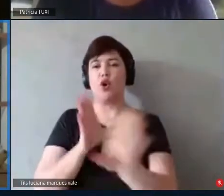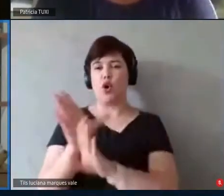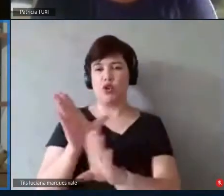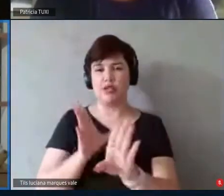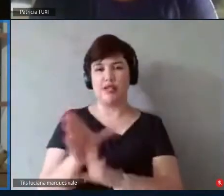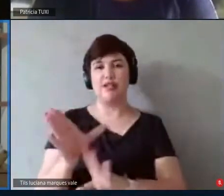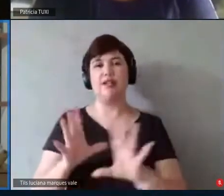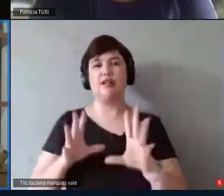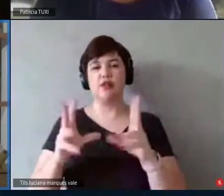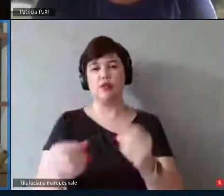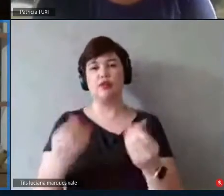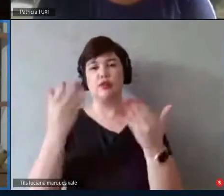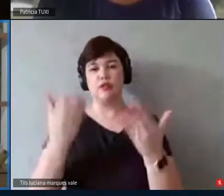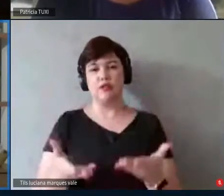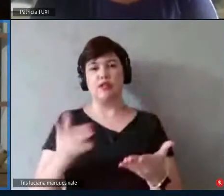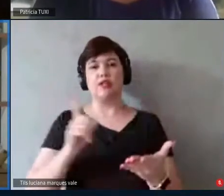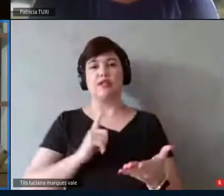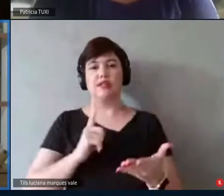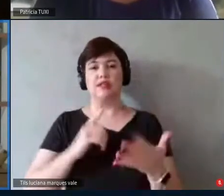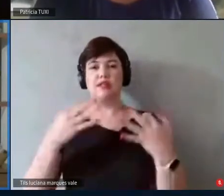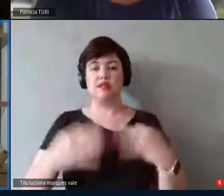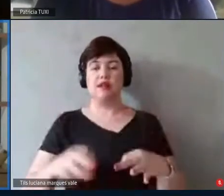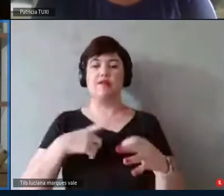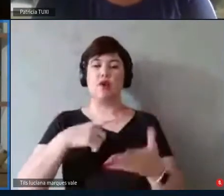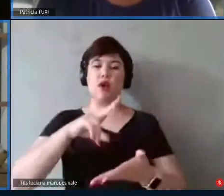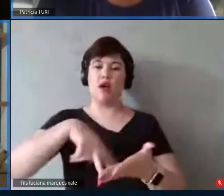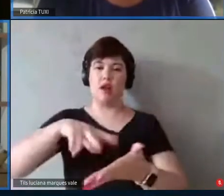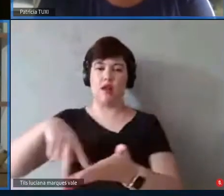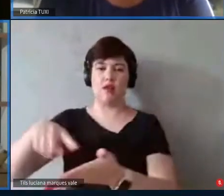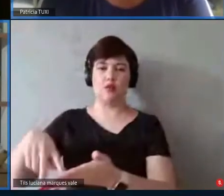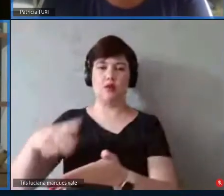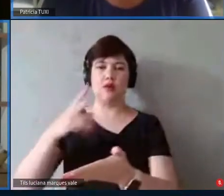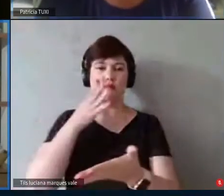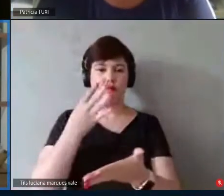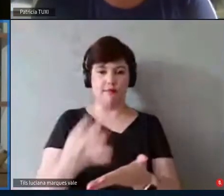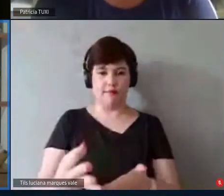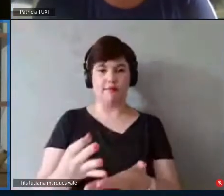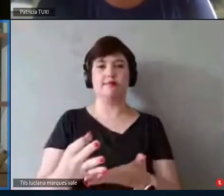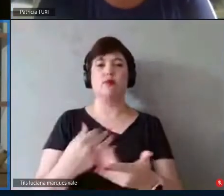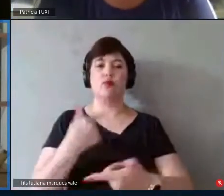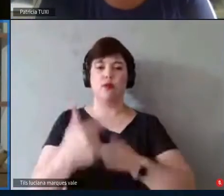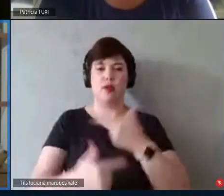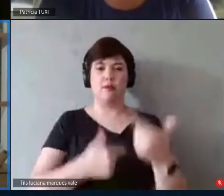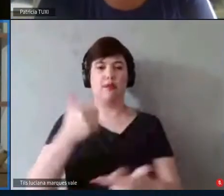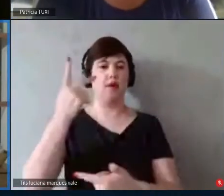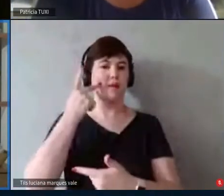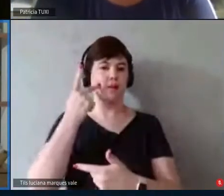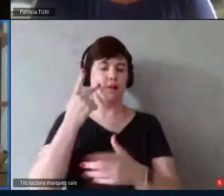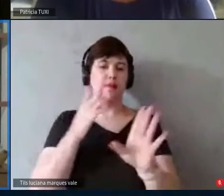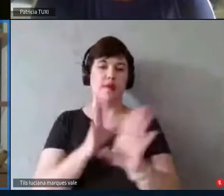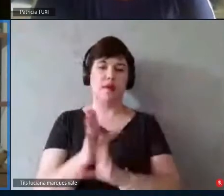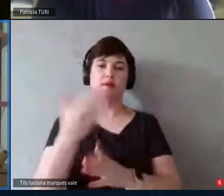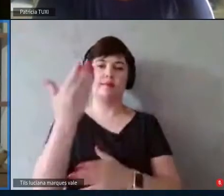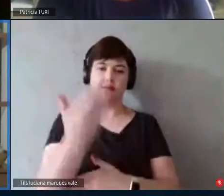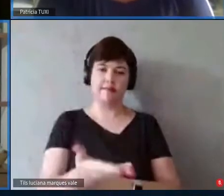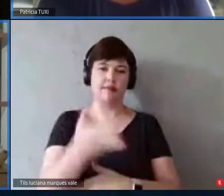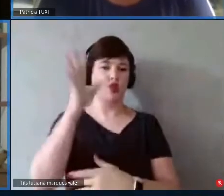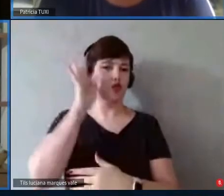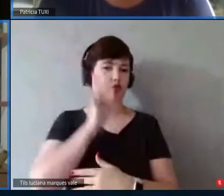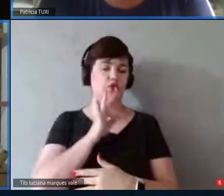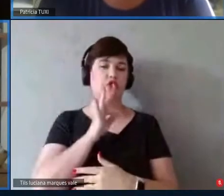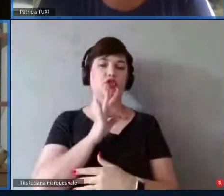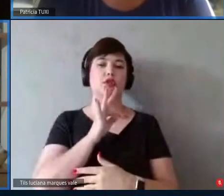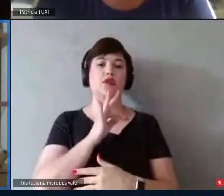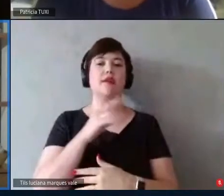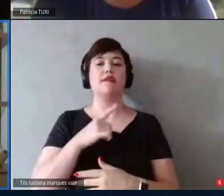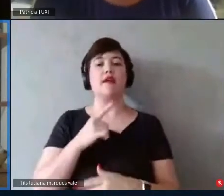e eu tenho certeza que ela fez uma leitura muito atenta e carinhosa do trabalho do Pierre. Então, a palavra é tua. Tuxi, você